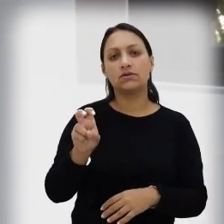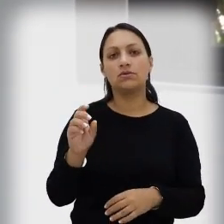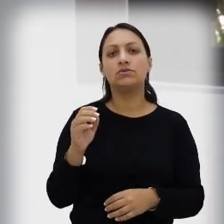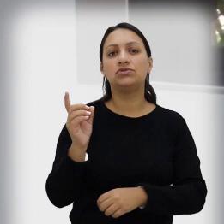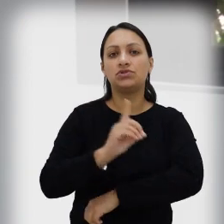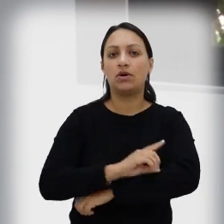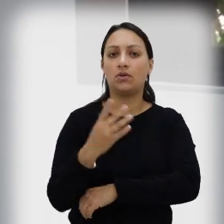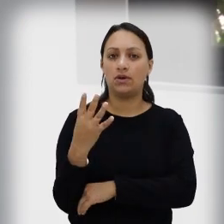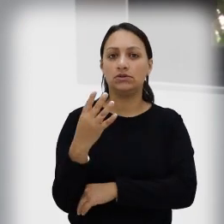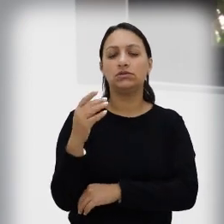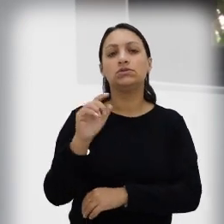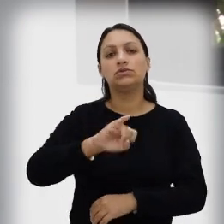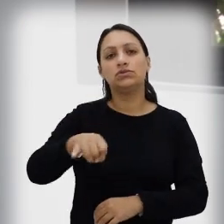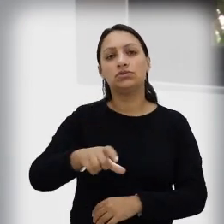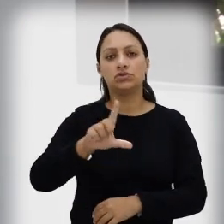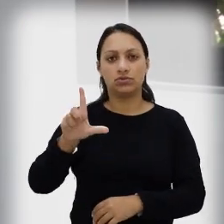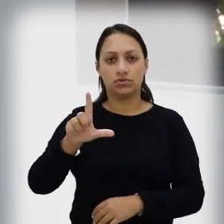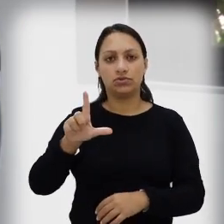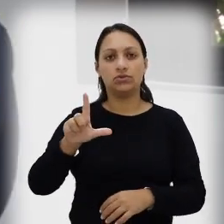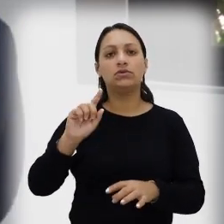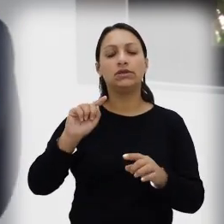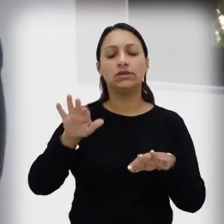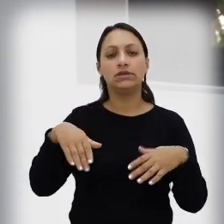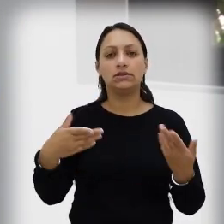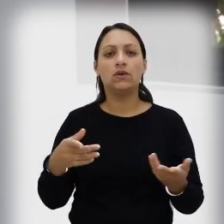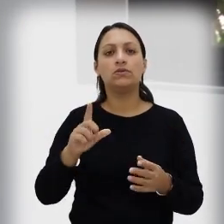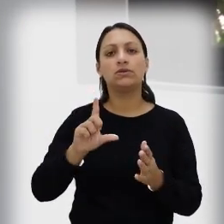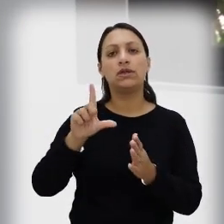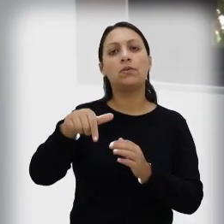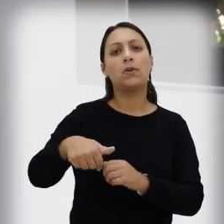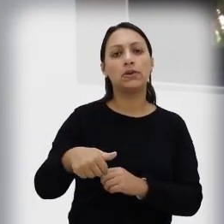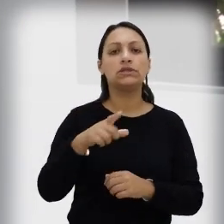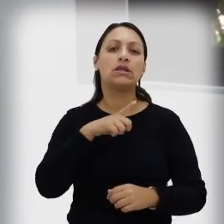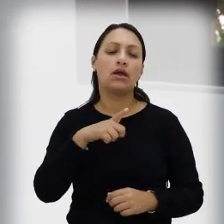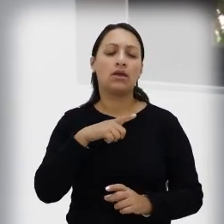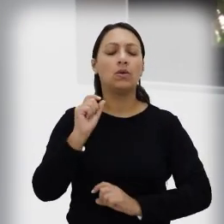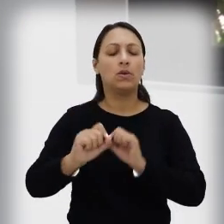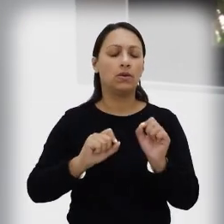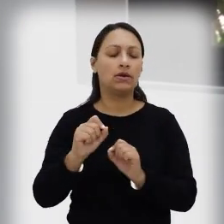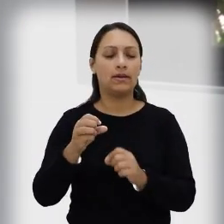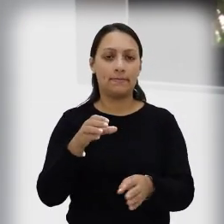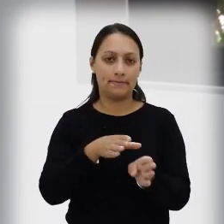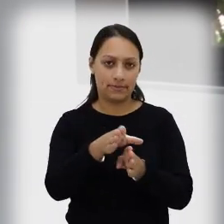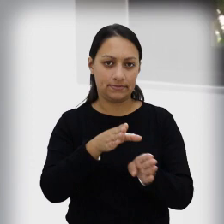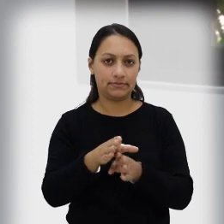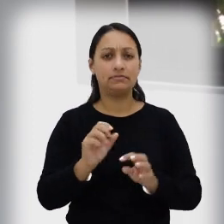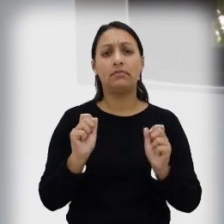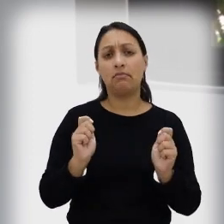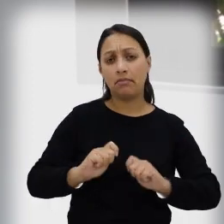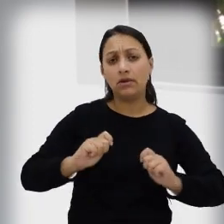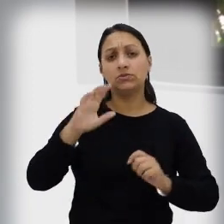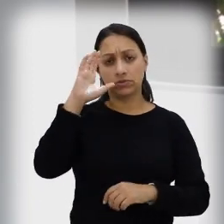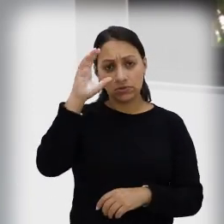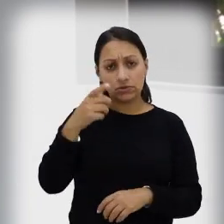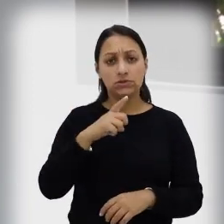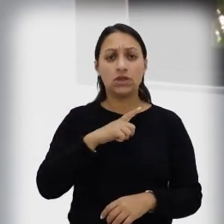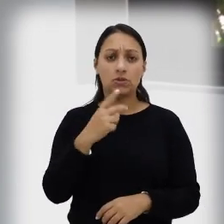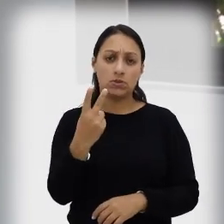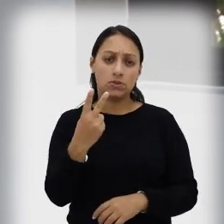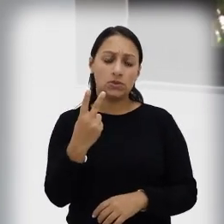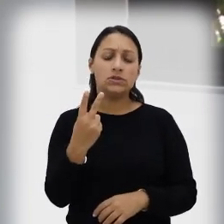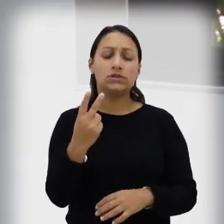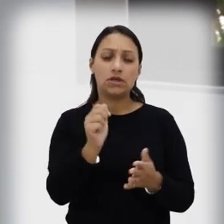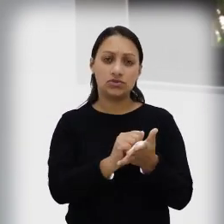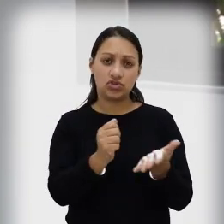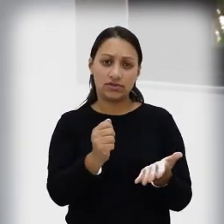prevista, e na semana seguinte acontece a mentoria. Então, pode acontecer de vocês terem semanas com 2 agendas, e a